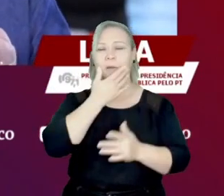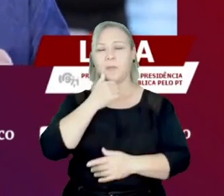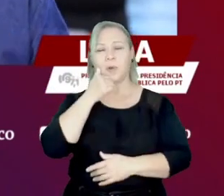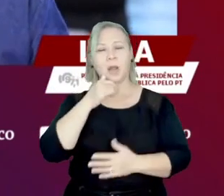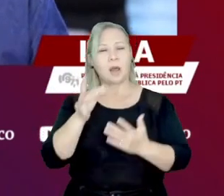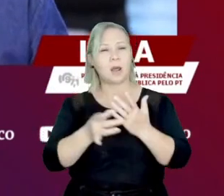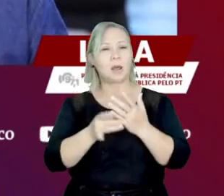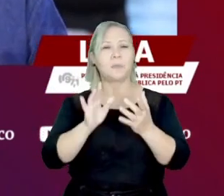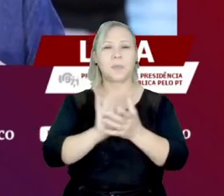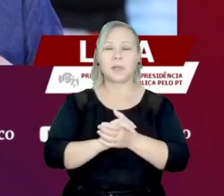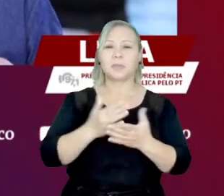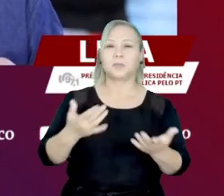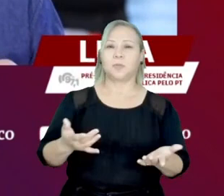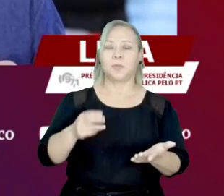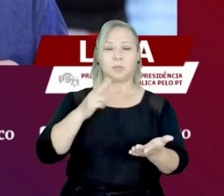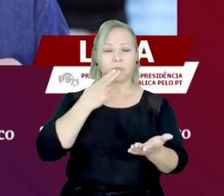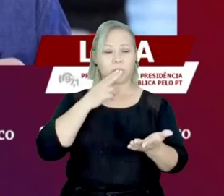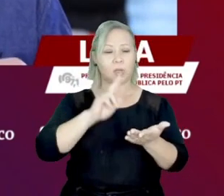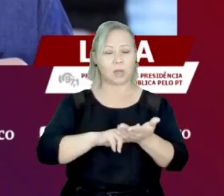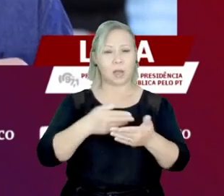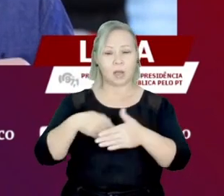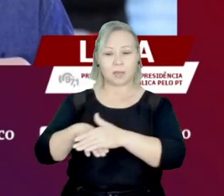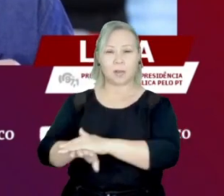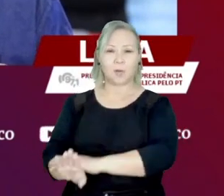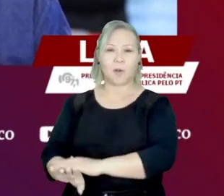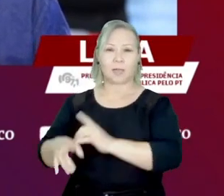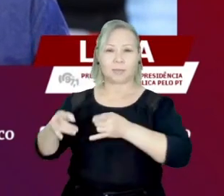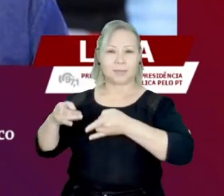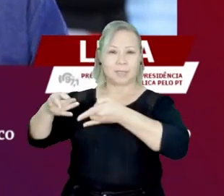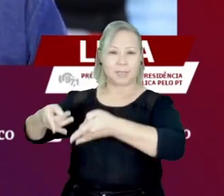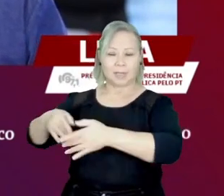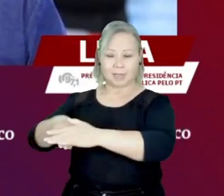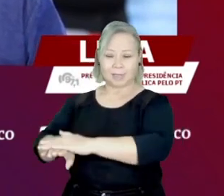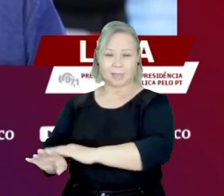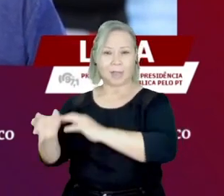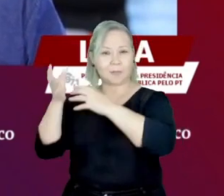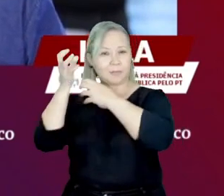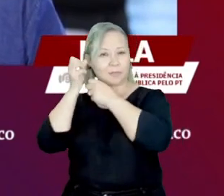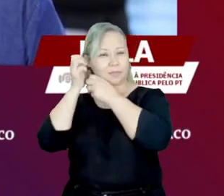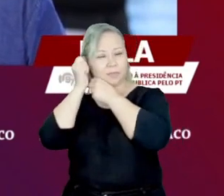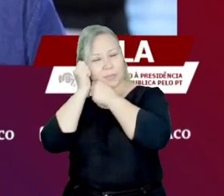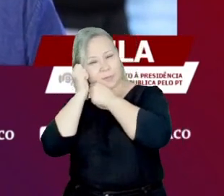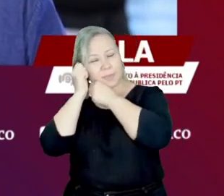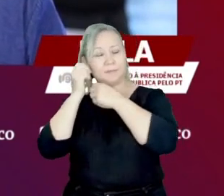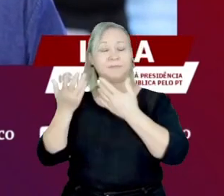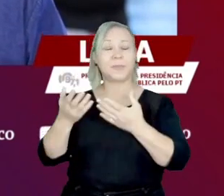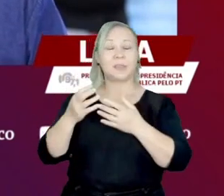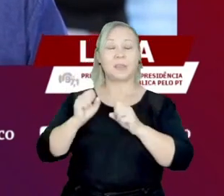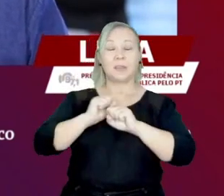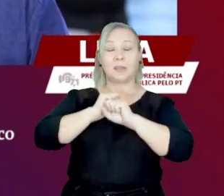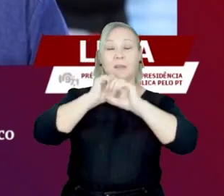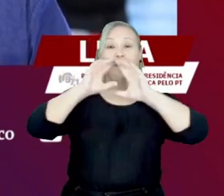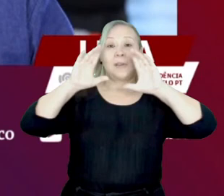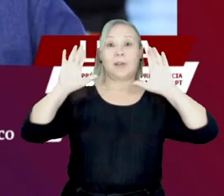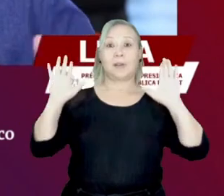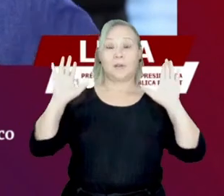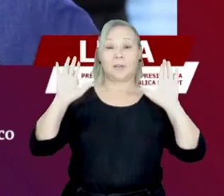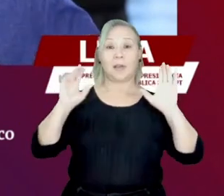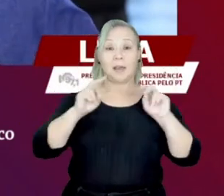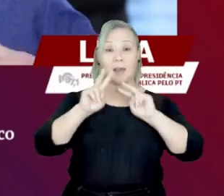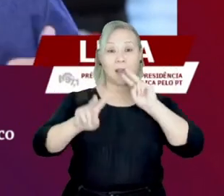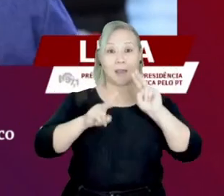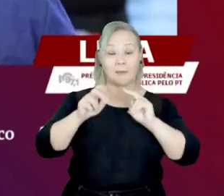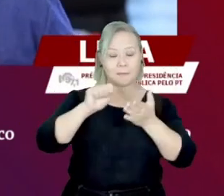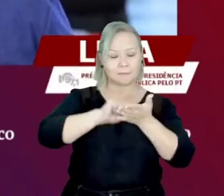sua mão, com seus acertos ou seu de iconografia, vai valer muito mais do que 40 zap, vai valer muito mais